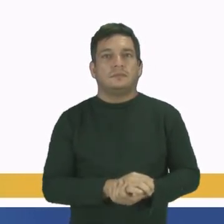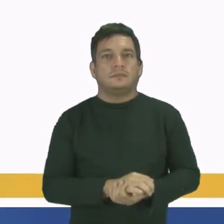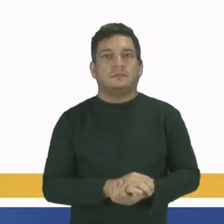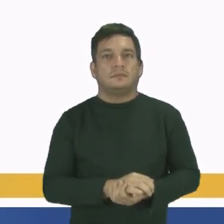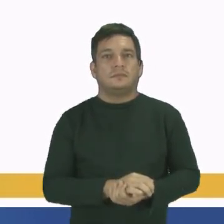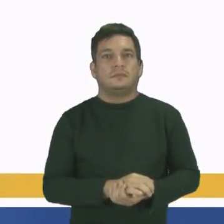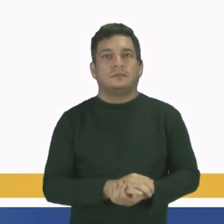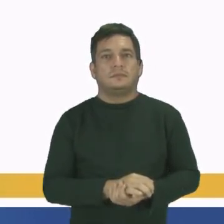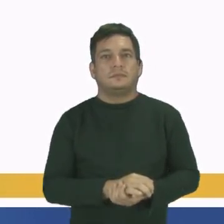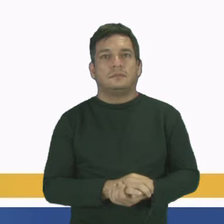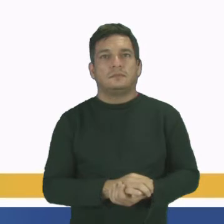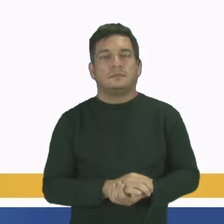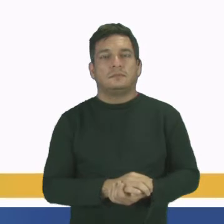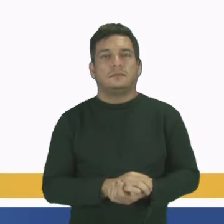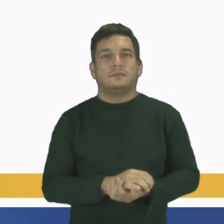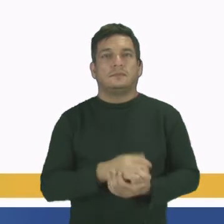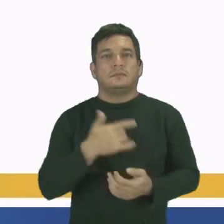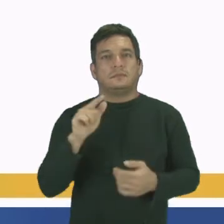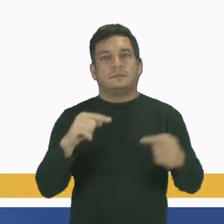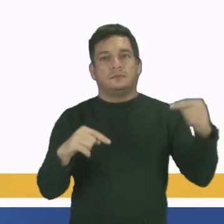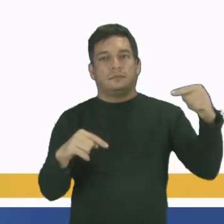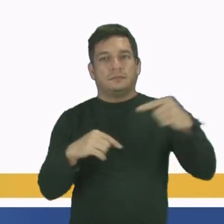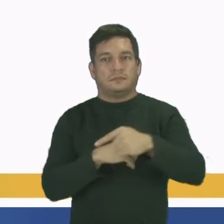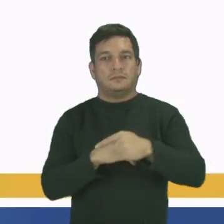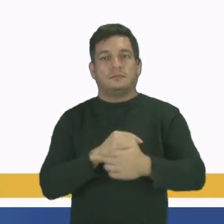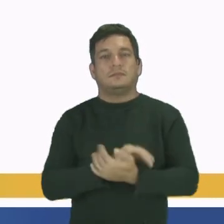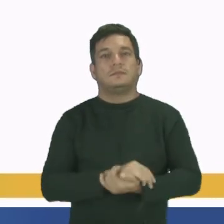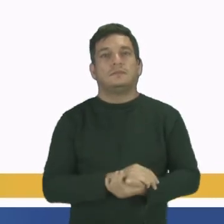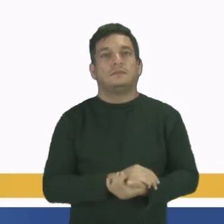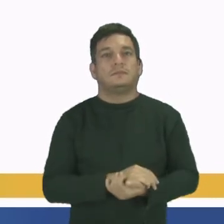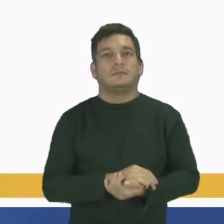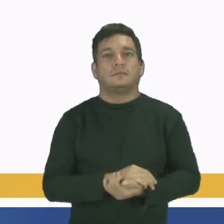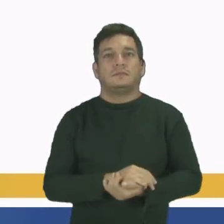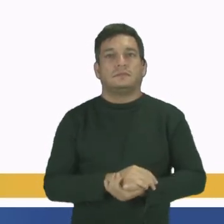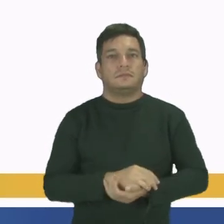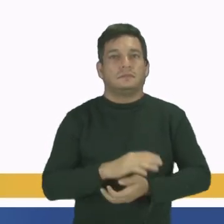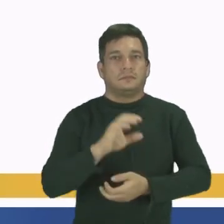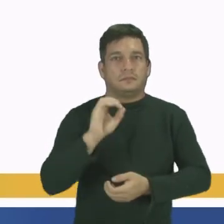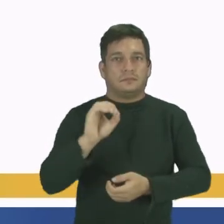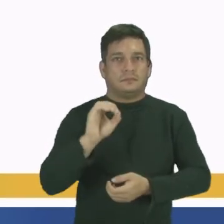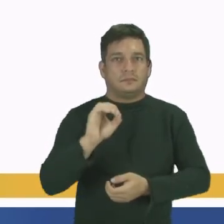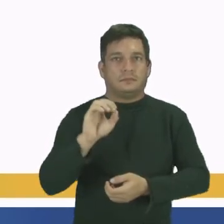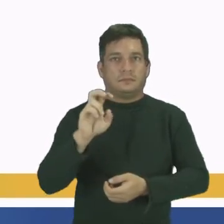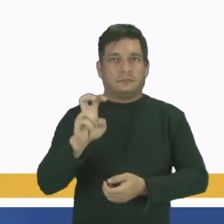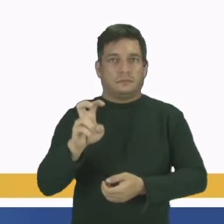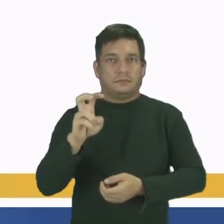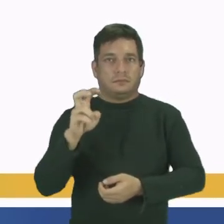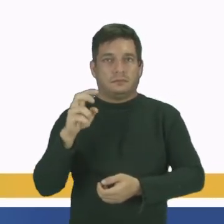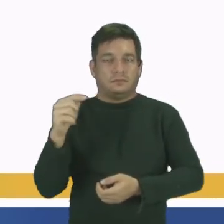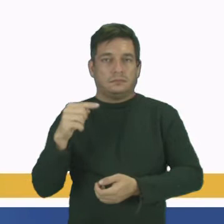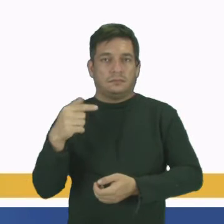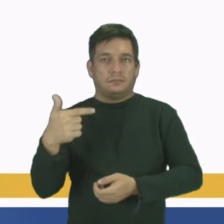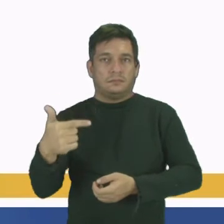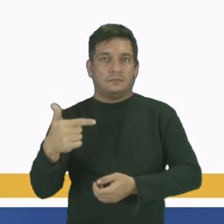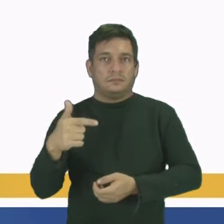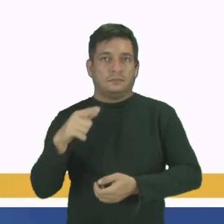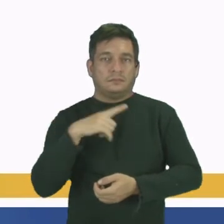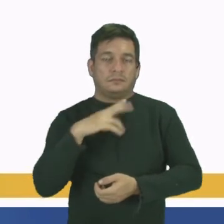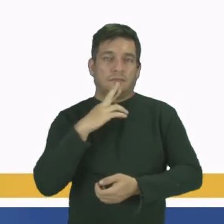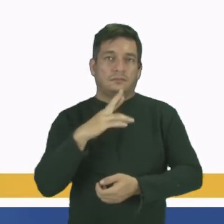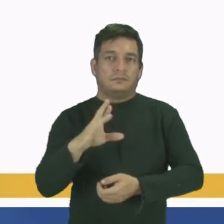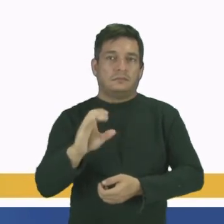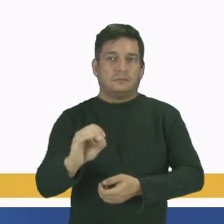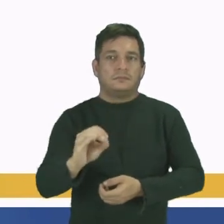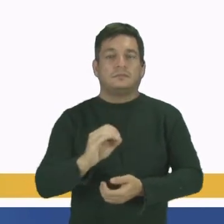para a outra diagonal. E aí nós teremos o produto de 0, 5 e menos 2. Teremos